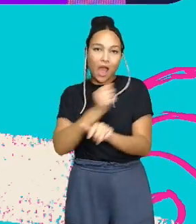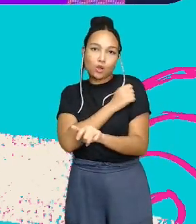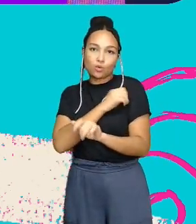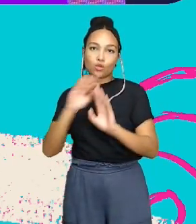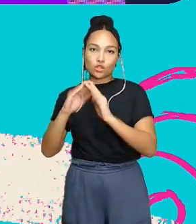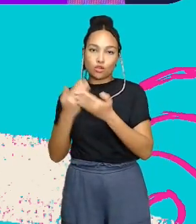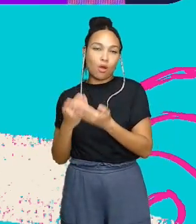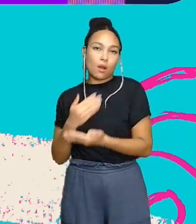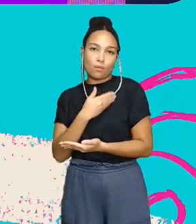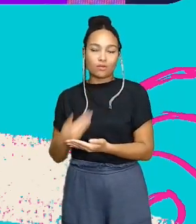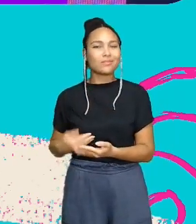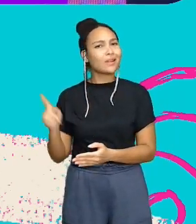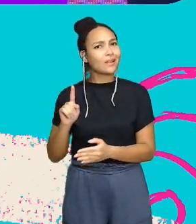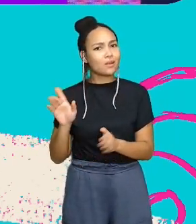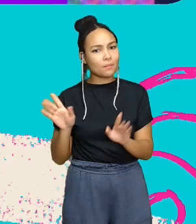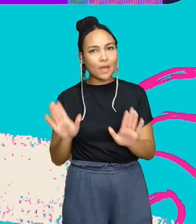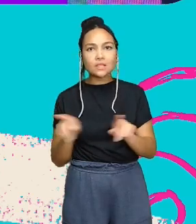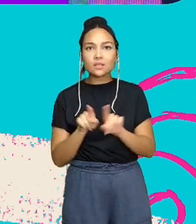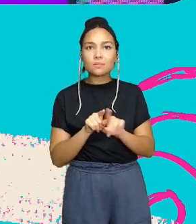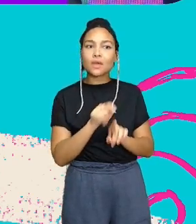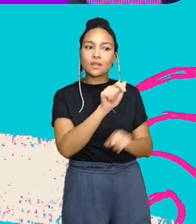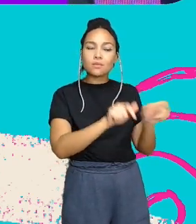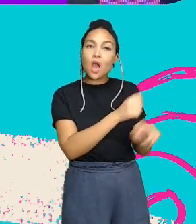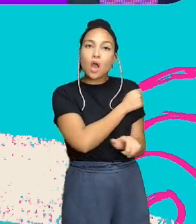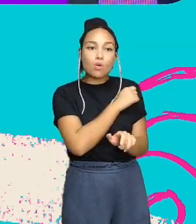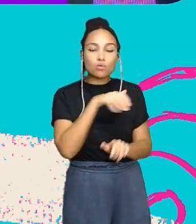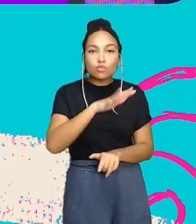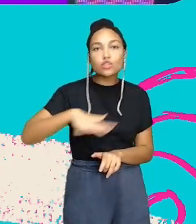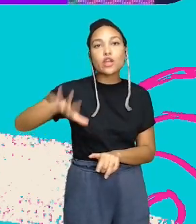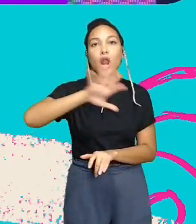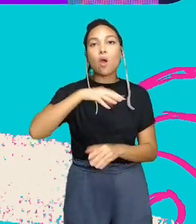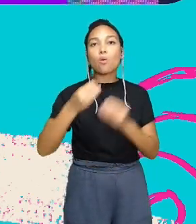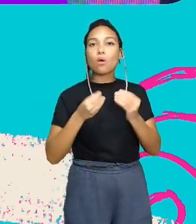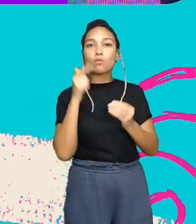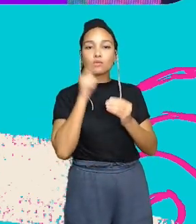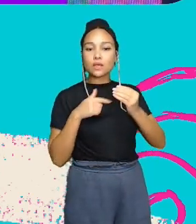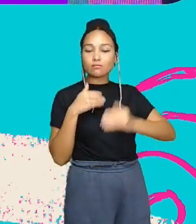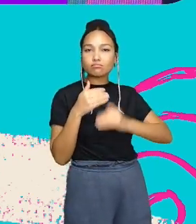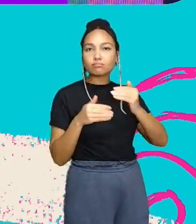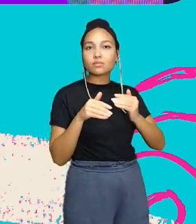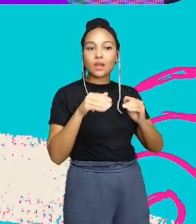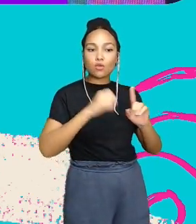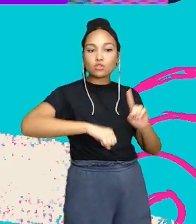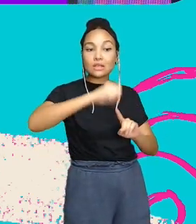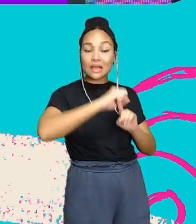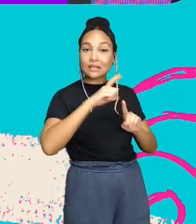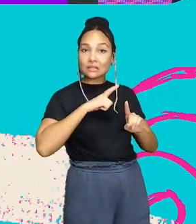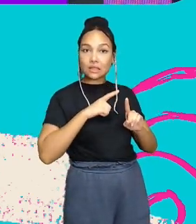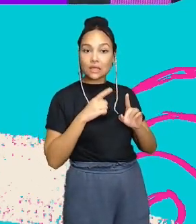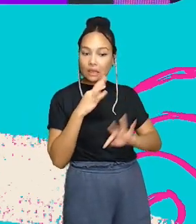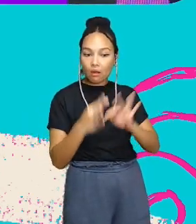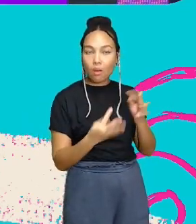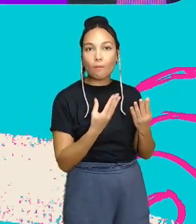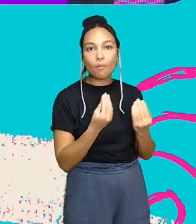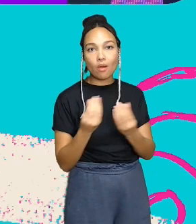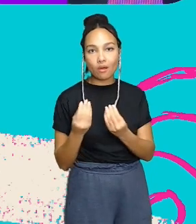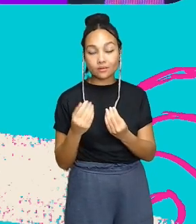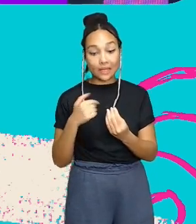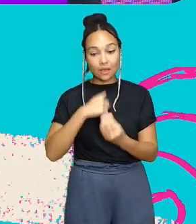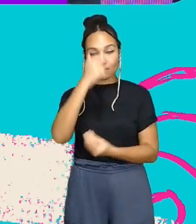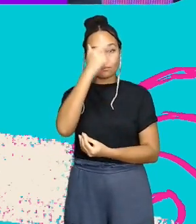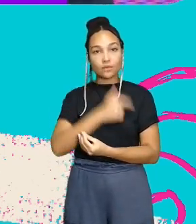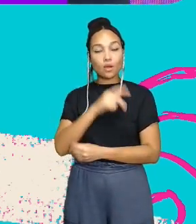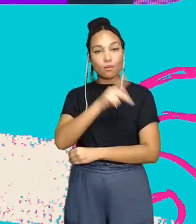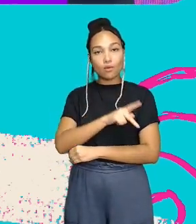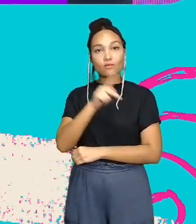preparar um estudante para lidar com essa sociedade tão digital. Enquanto professora, e